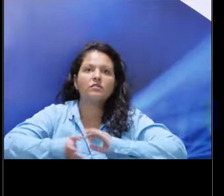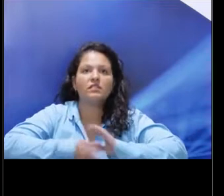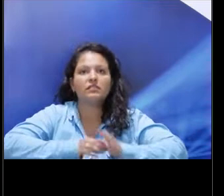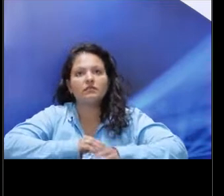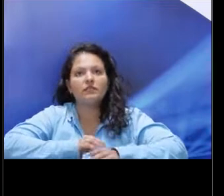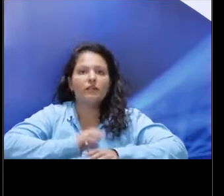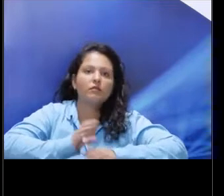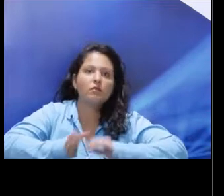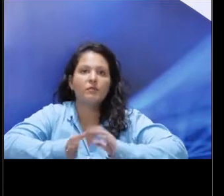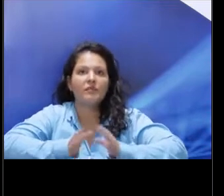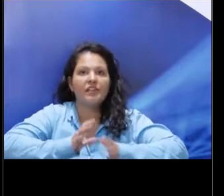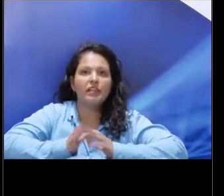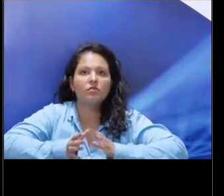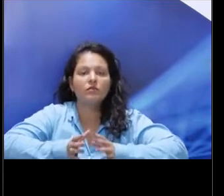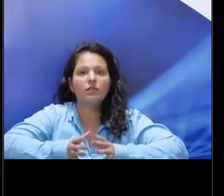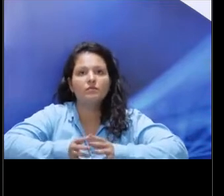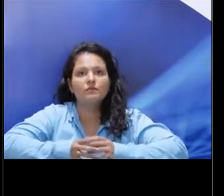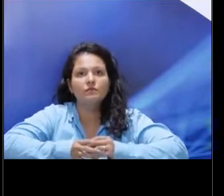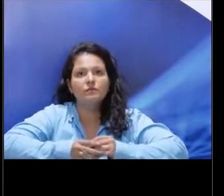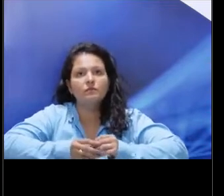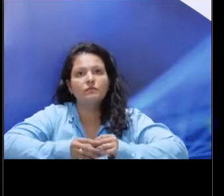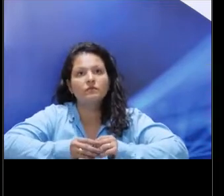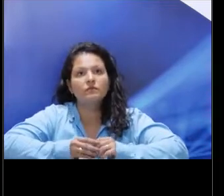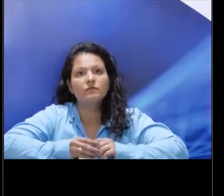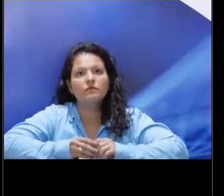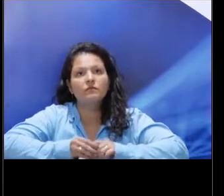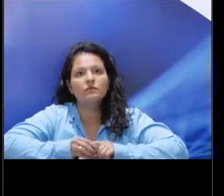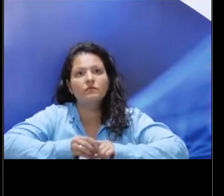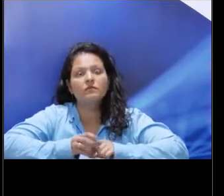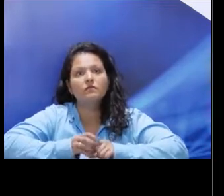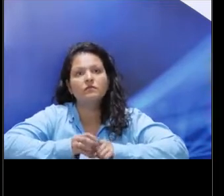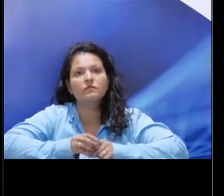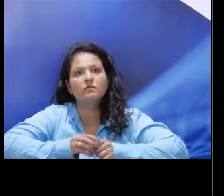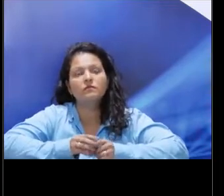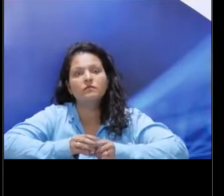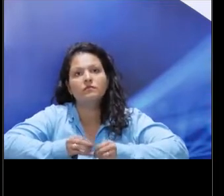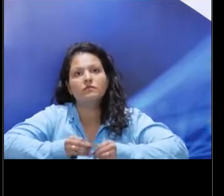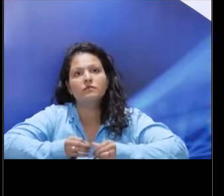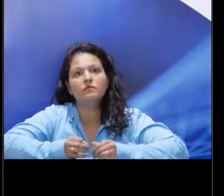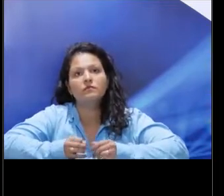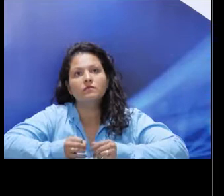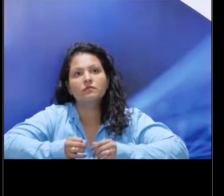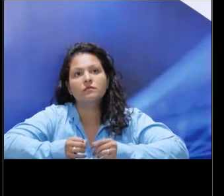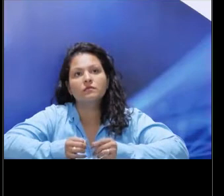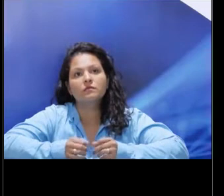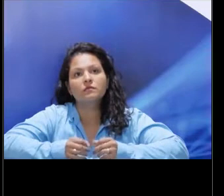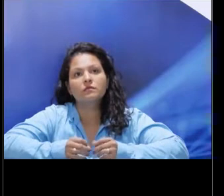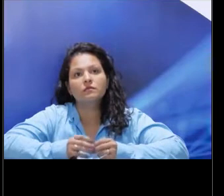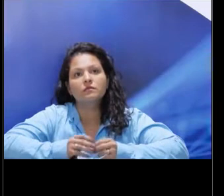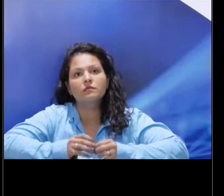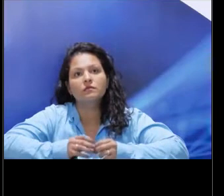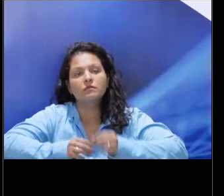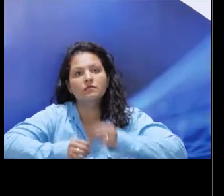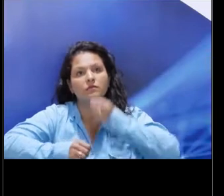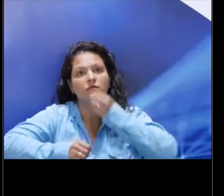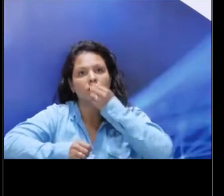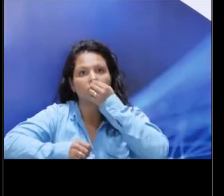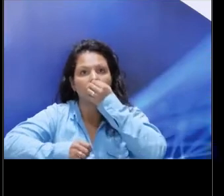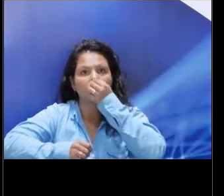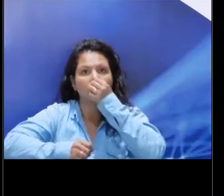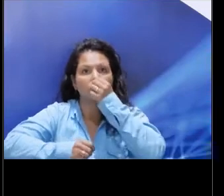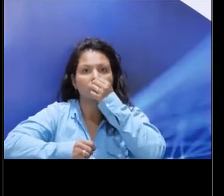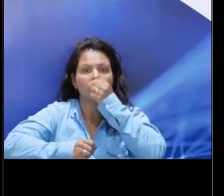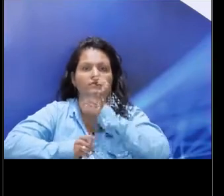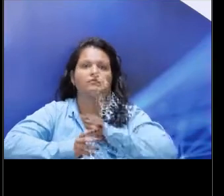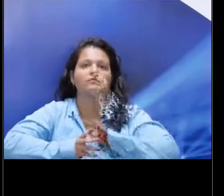ou outra, tem alguma preferência ou não? Olha, o EVOH é a nova